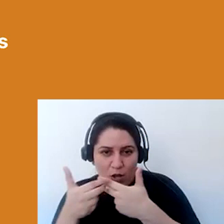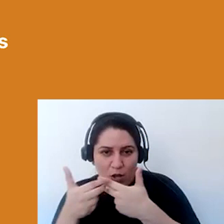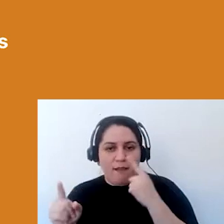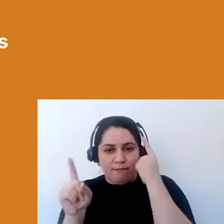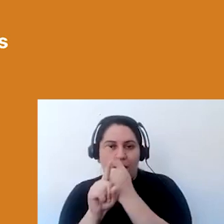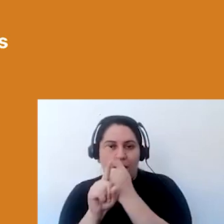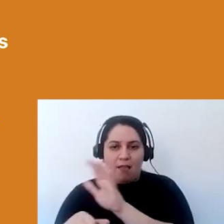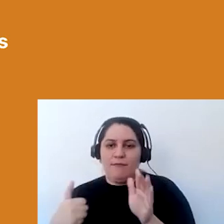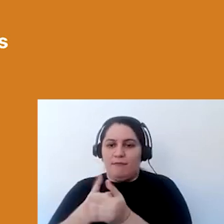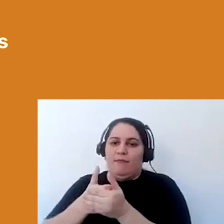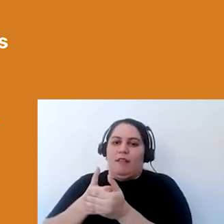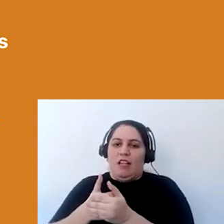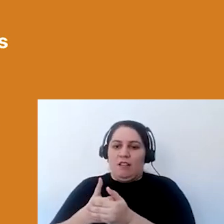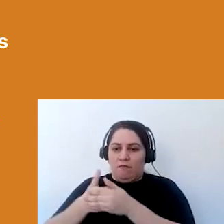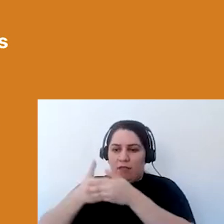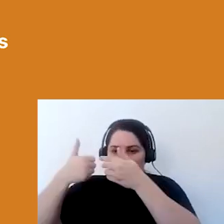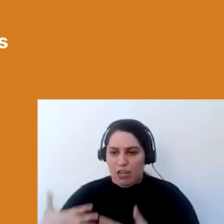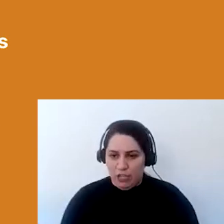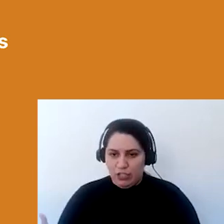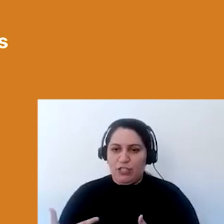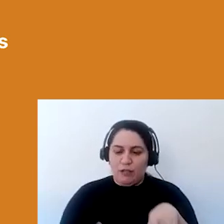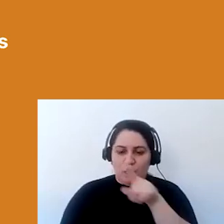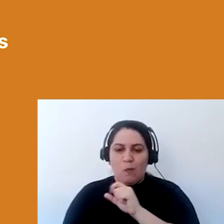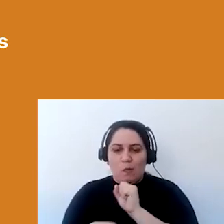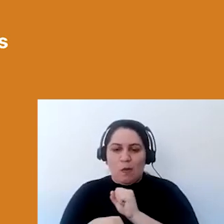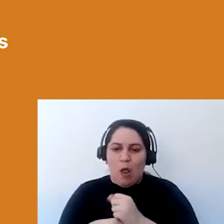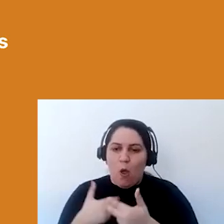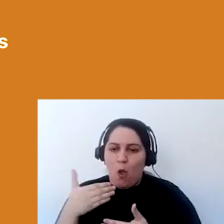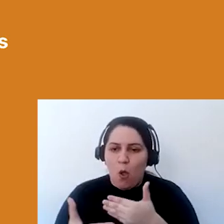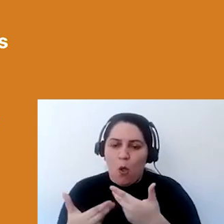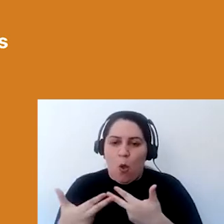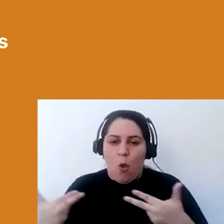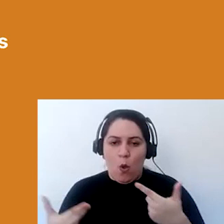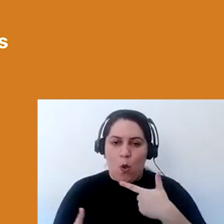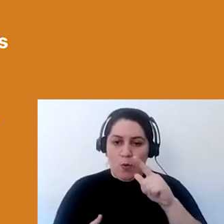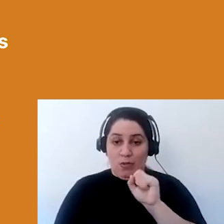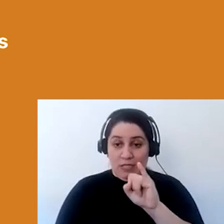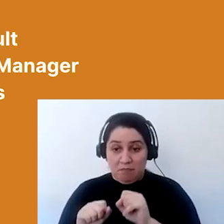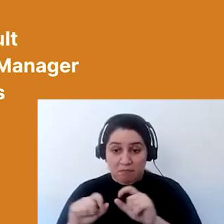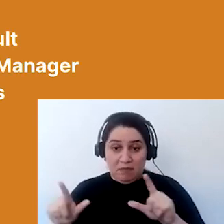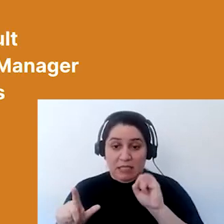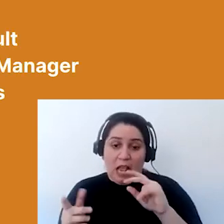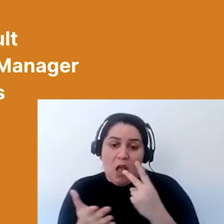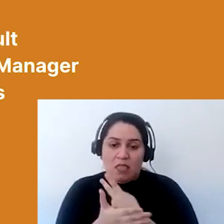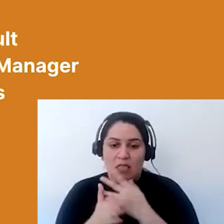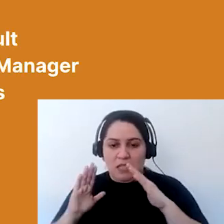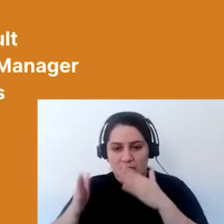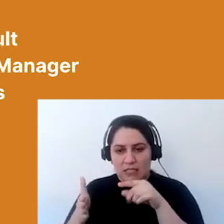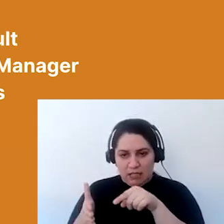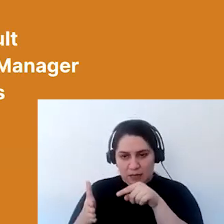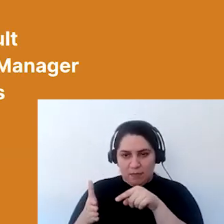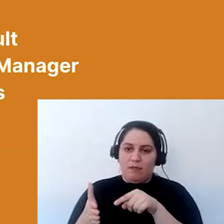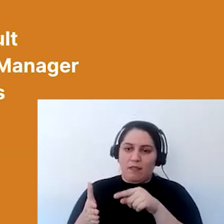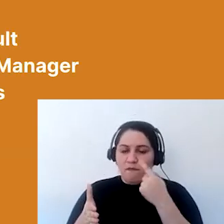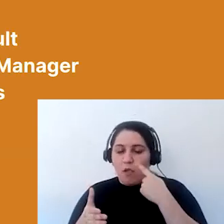algoritmo de entropia. E tem alguns outros algoritmos que ela utiliza também, até para chaves AWS especificamente. Você pode analisar qual se